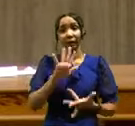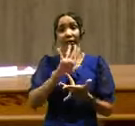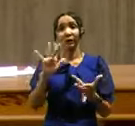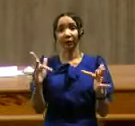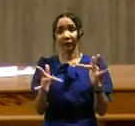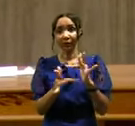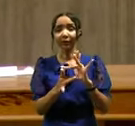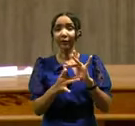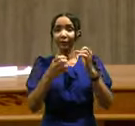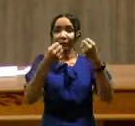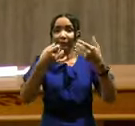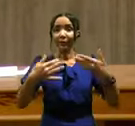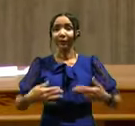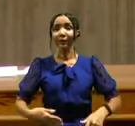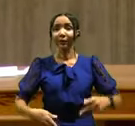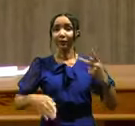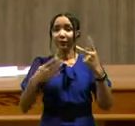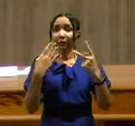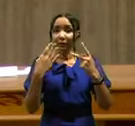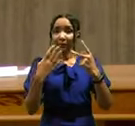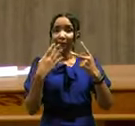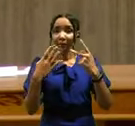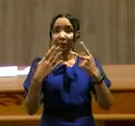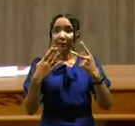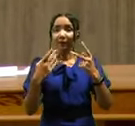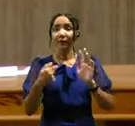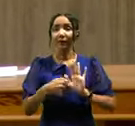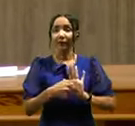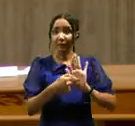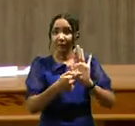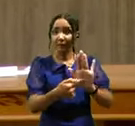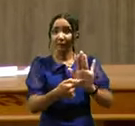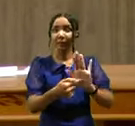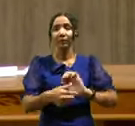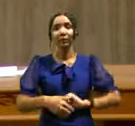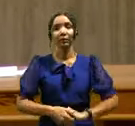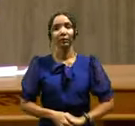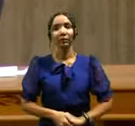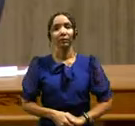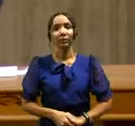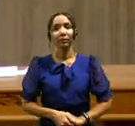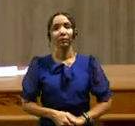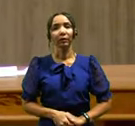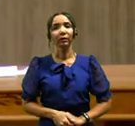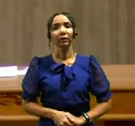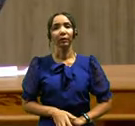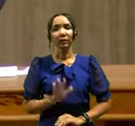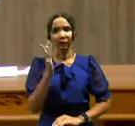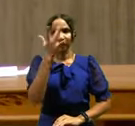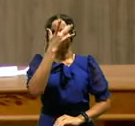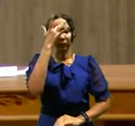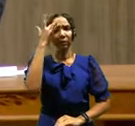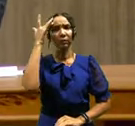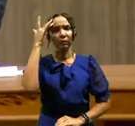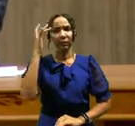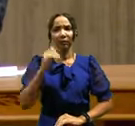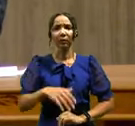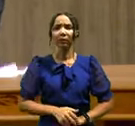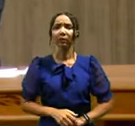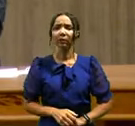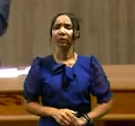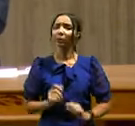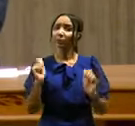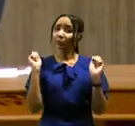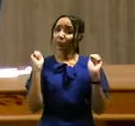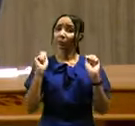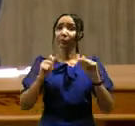nessa parábola ele está mostrando que a natureza humana pode receber a palavra